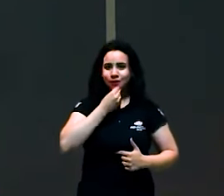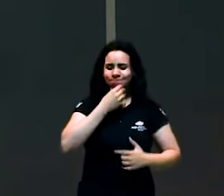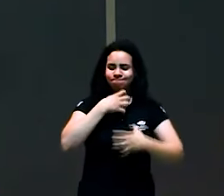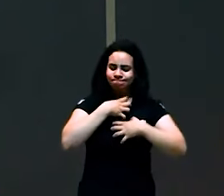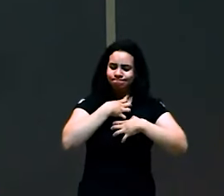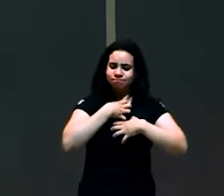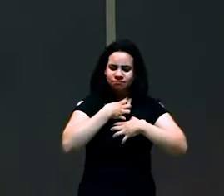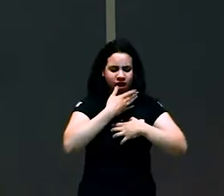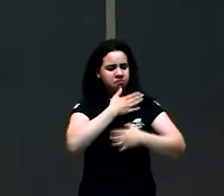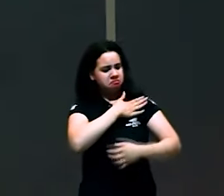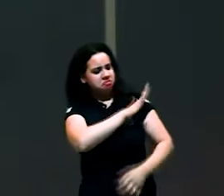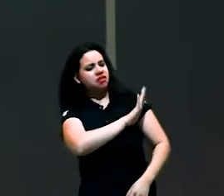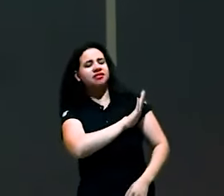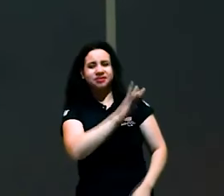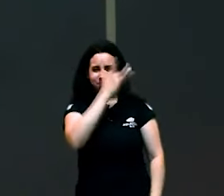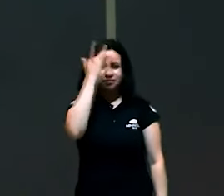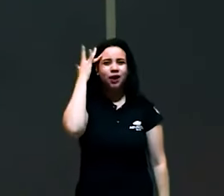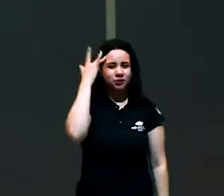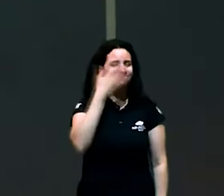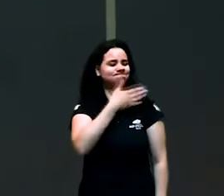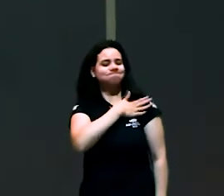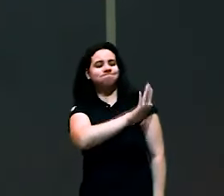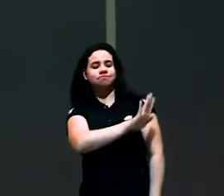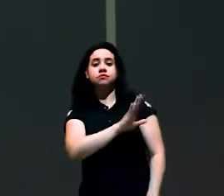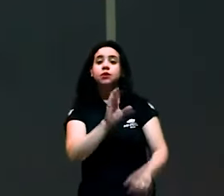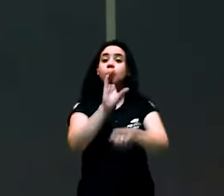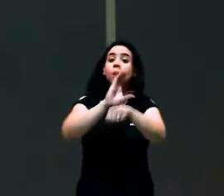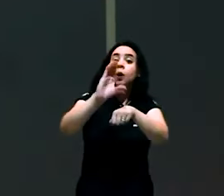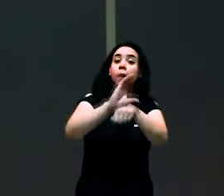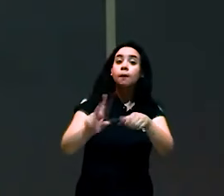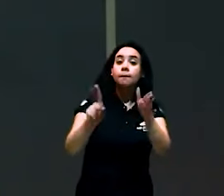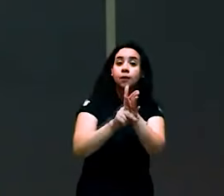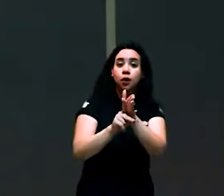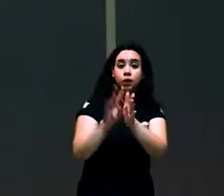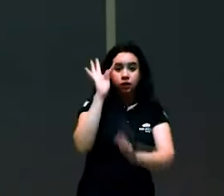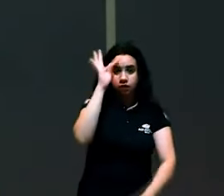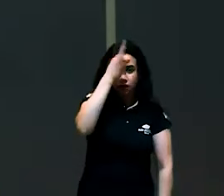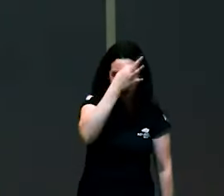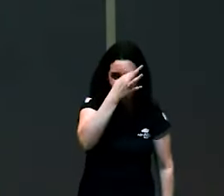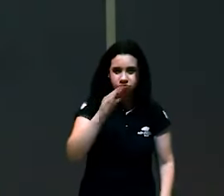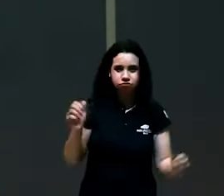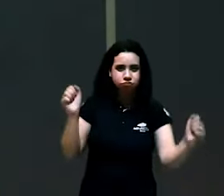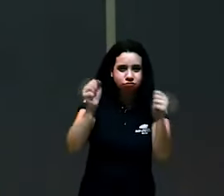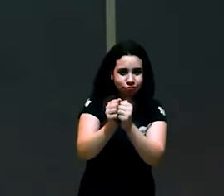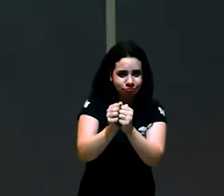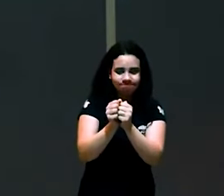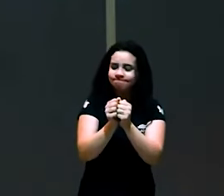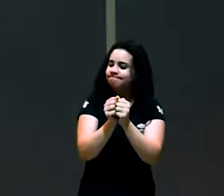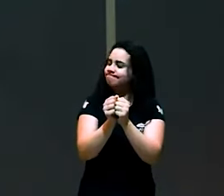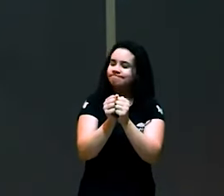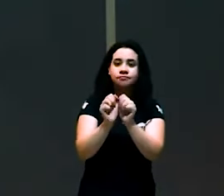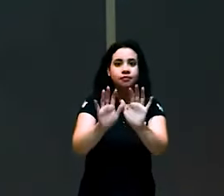ser aceito no curso de teologia, ele aprendeu desde fora,